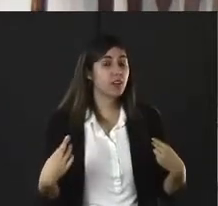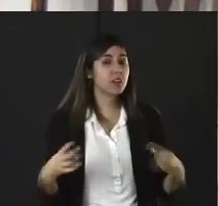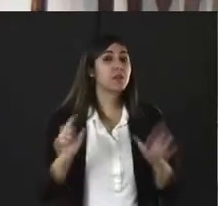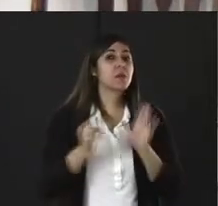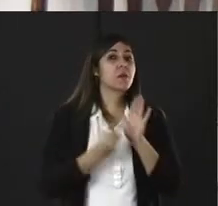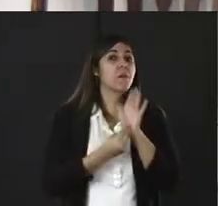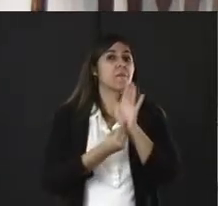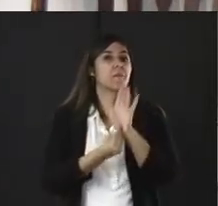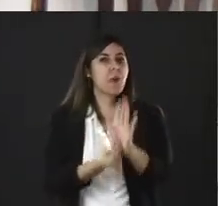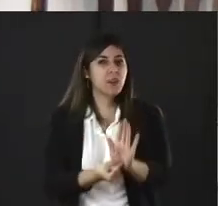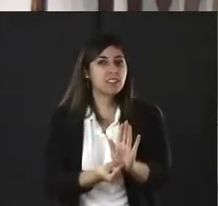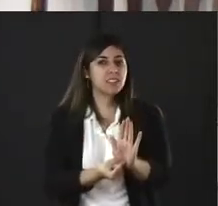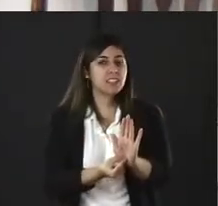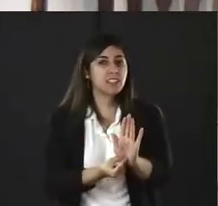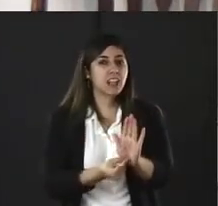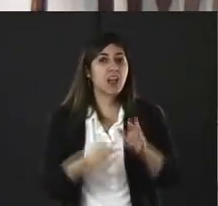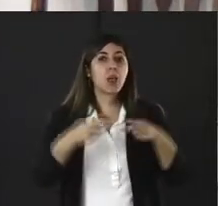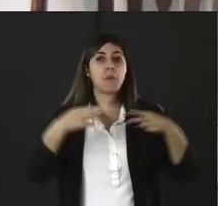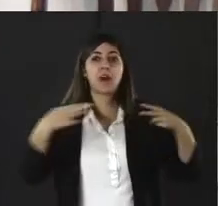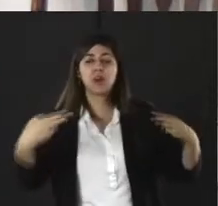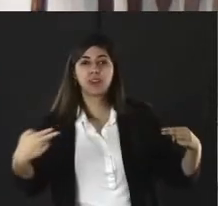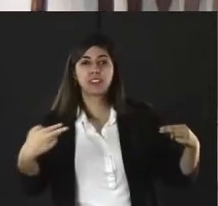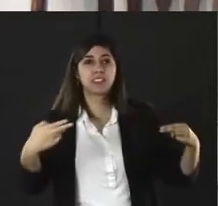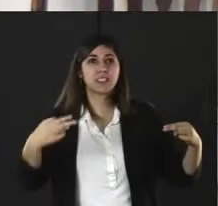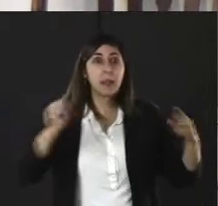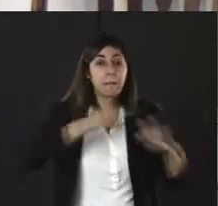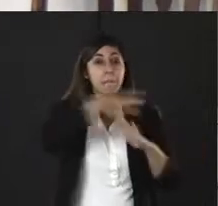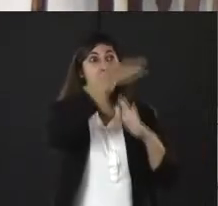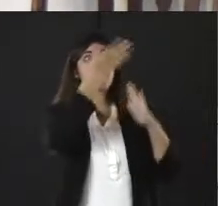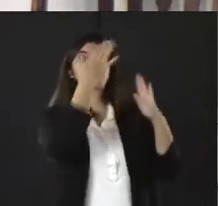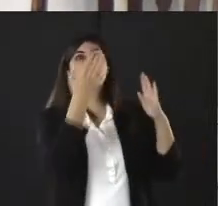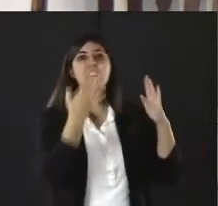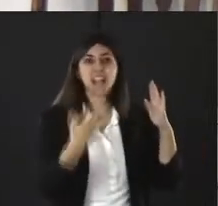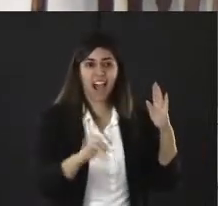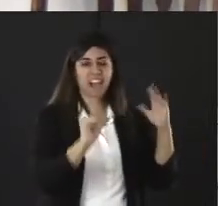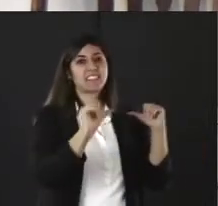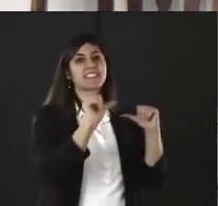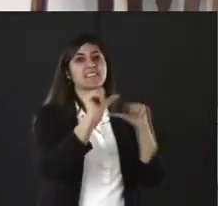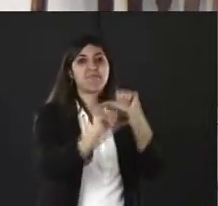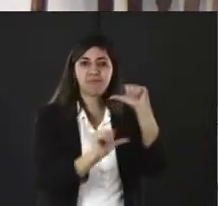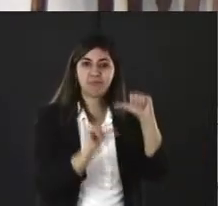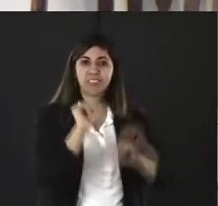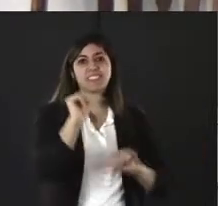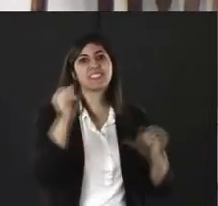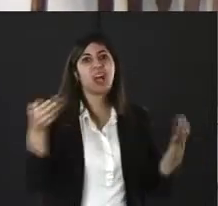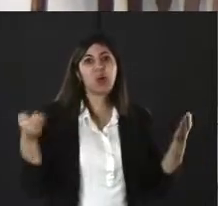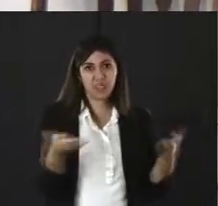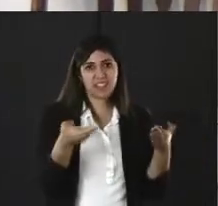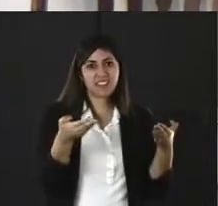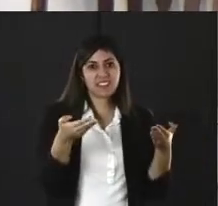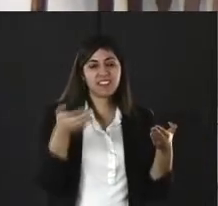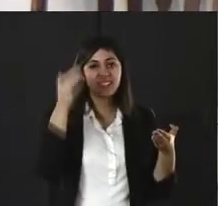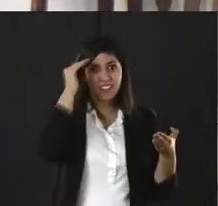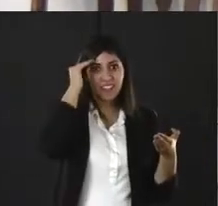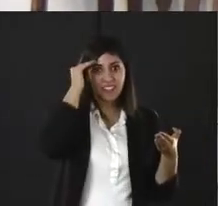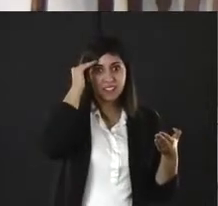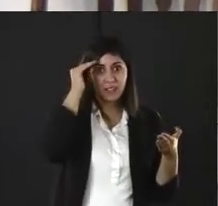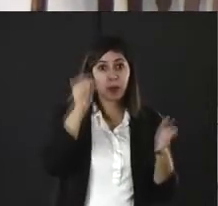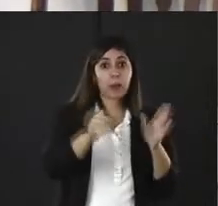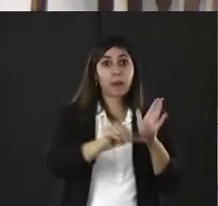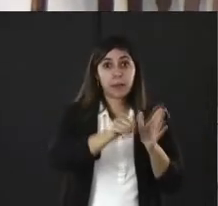despertar uma ação sobrenatural uma transformação então a primeira coisa